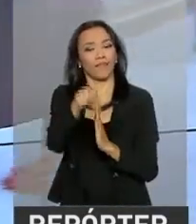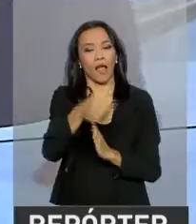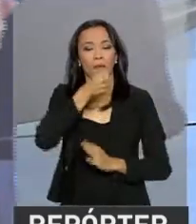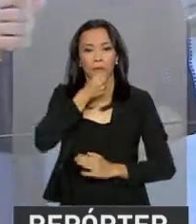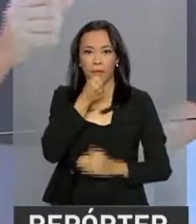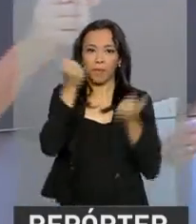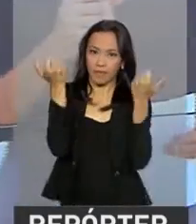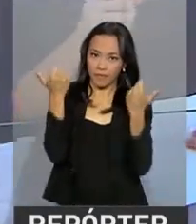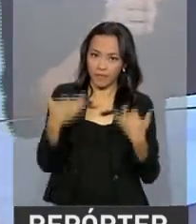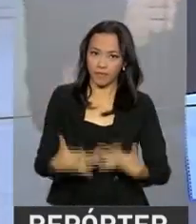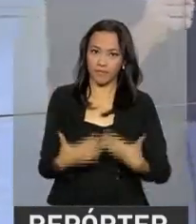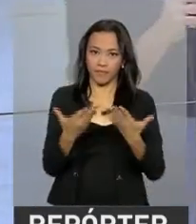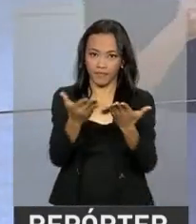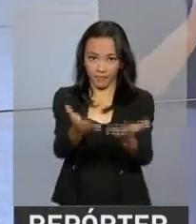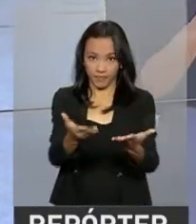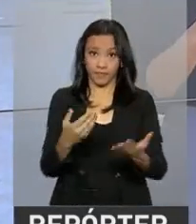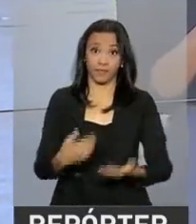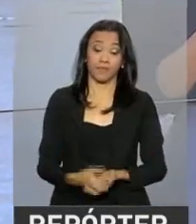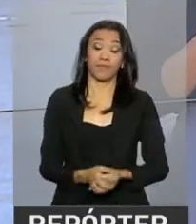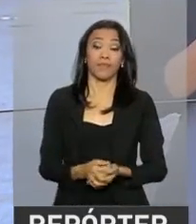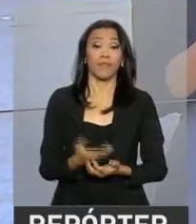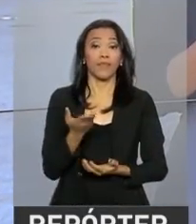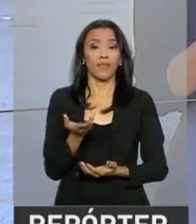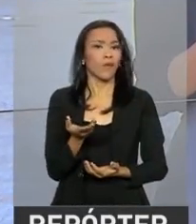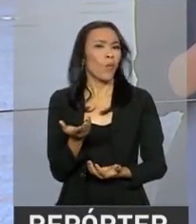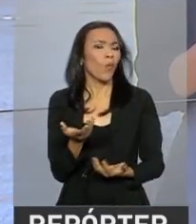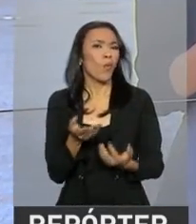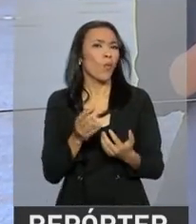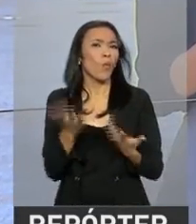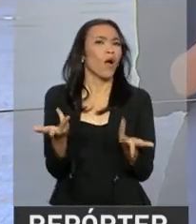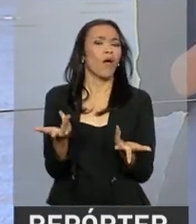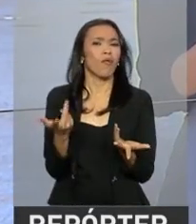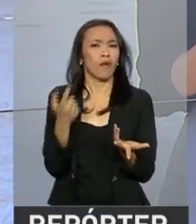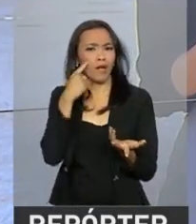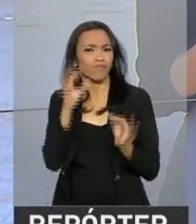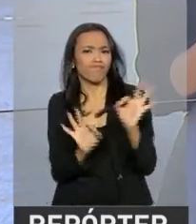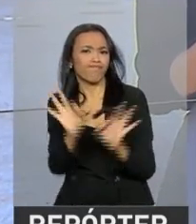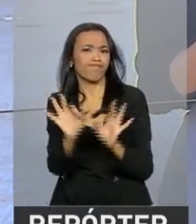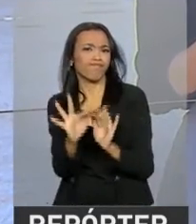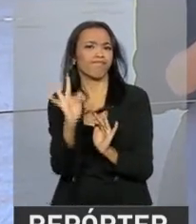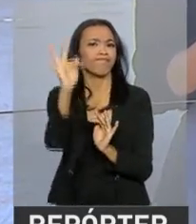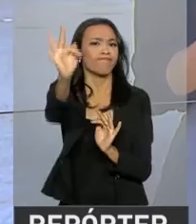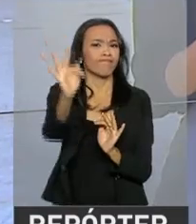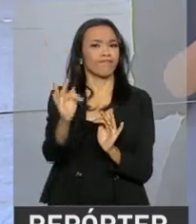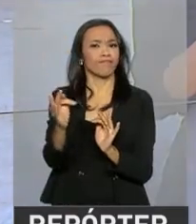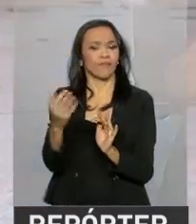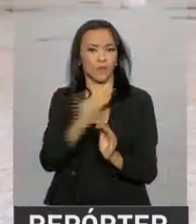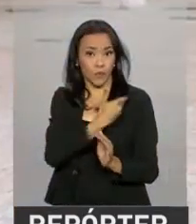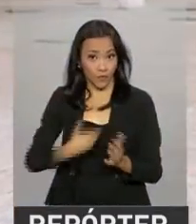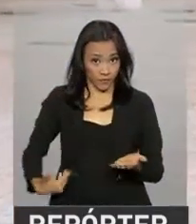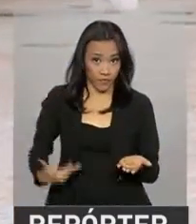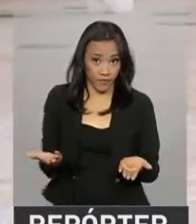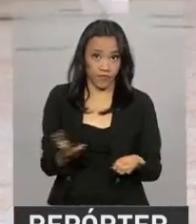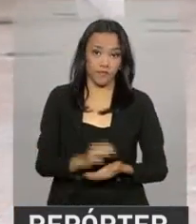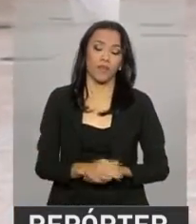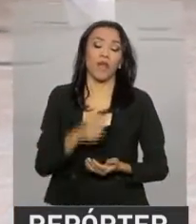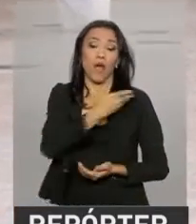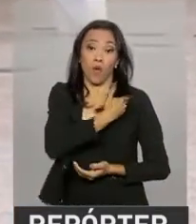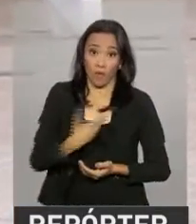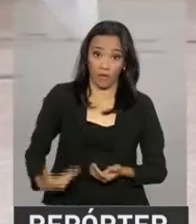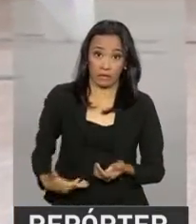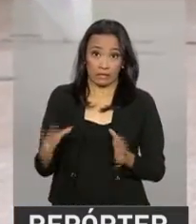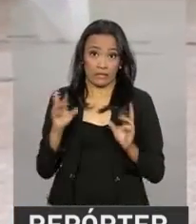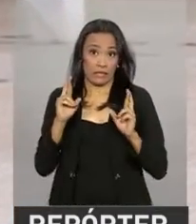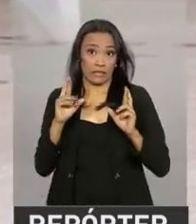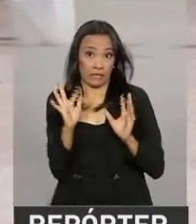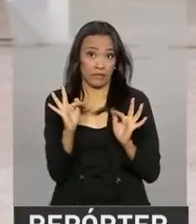Palácio Planalto para trazer as informações para a gente de lá. Paola, qual que é a previsão do governo agora? Isso, Leandro, a expectativa do governo para o crescimento